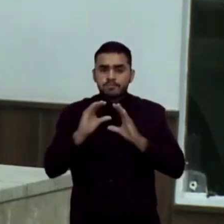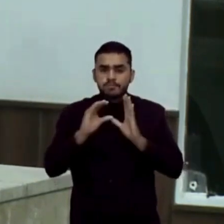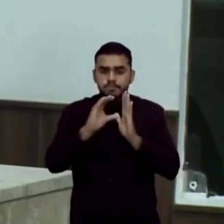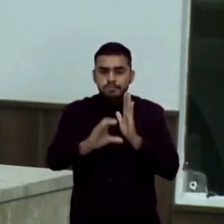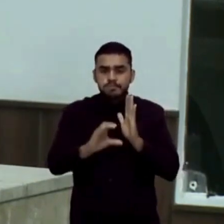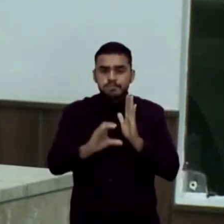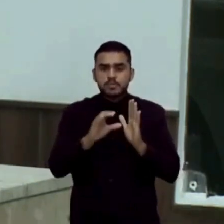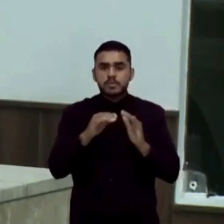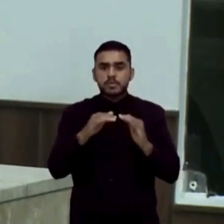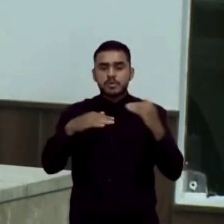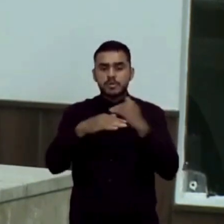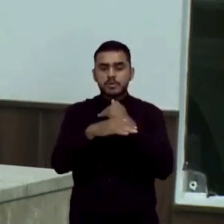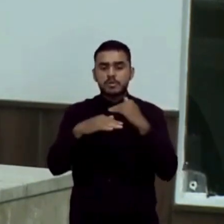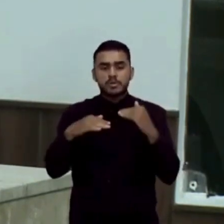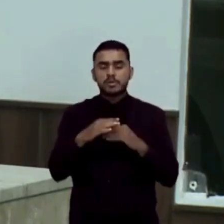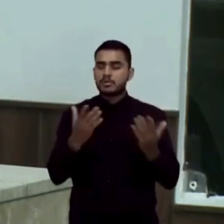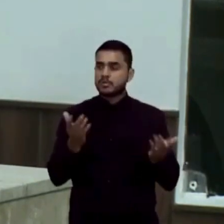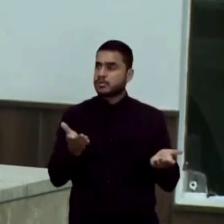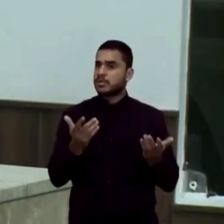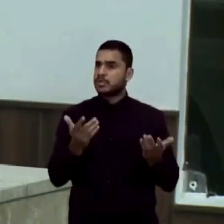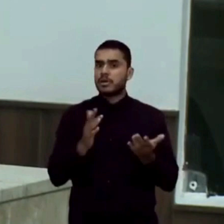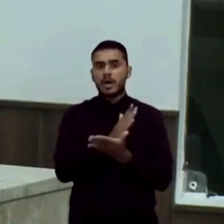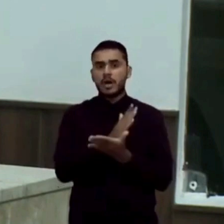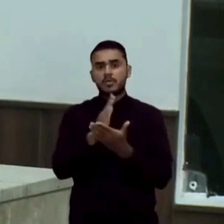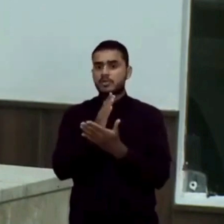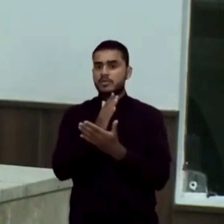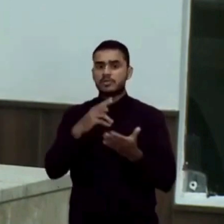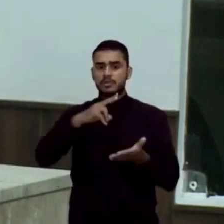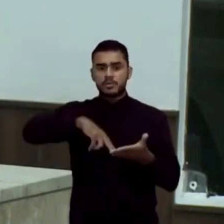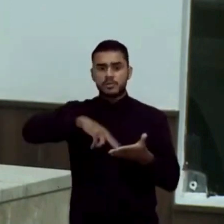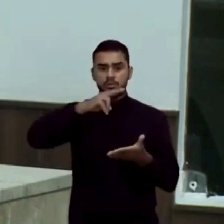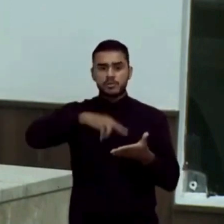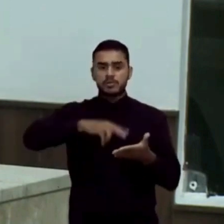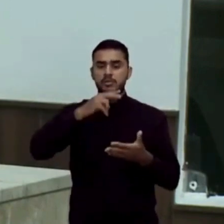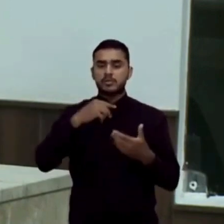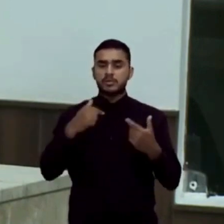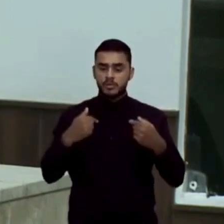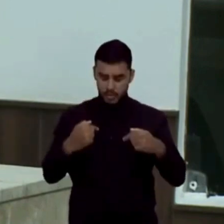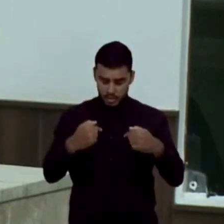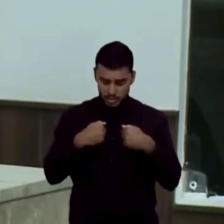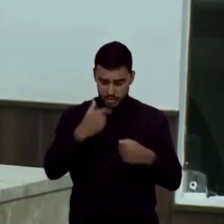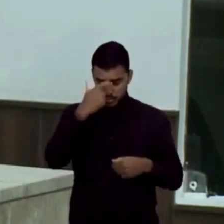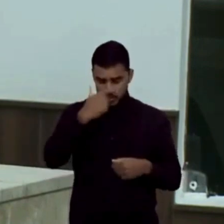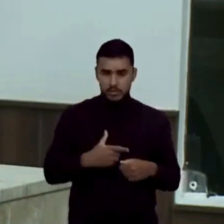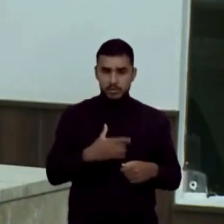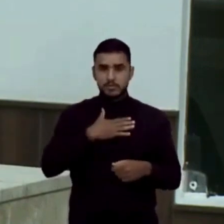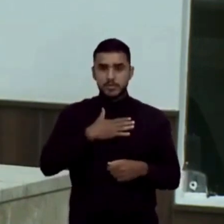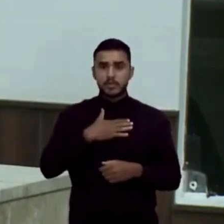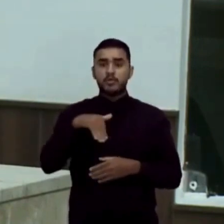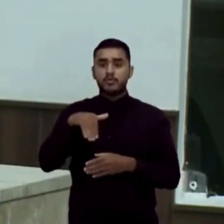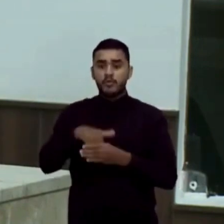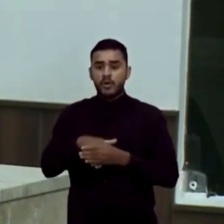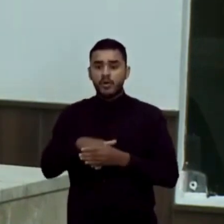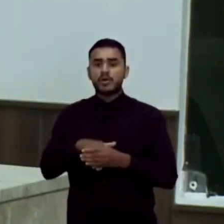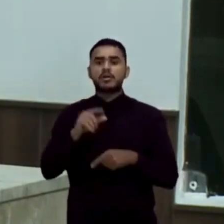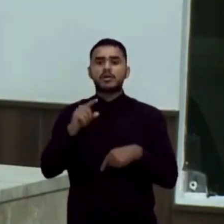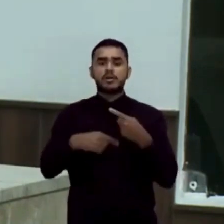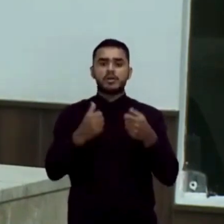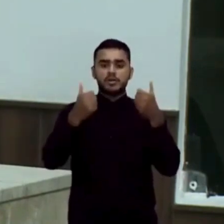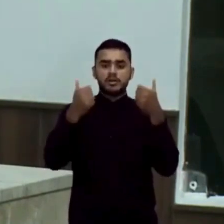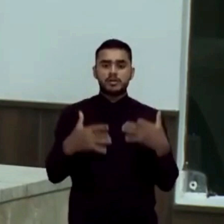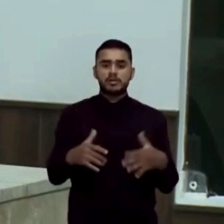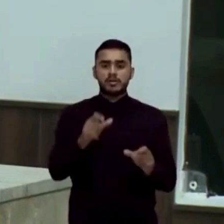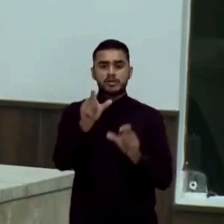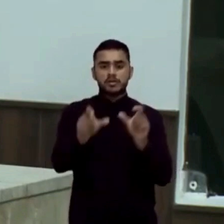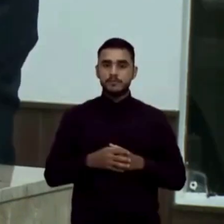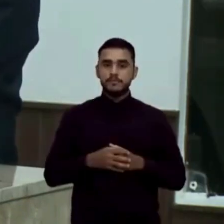não com respeito, tem que ler. E quem justifica meu voto sou eu e mais ninguém. Faço pronunciamento de vossas excelências. Vou ler